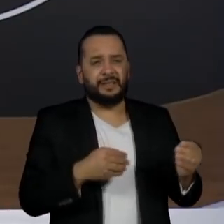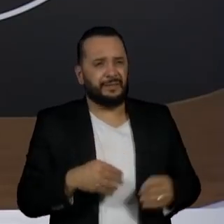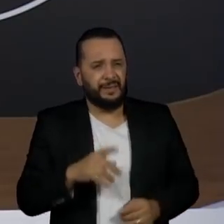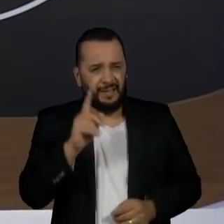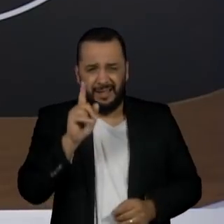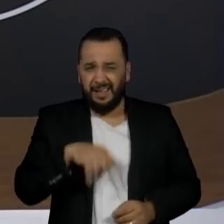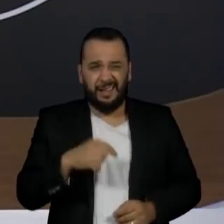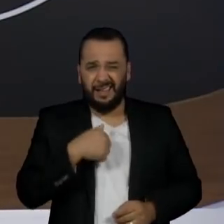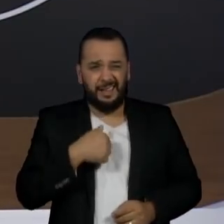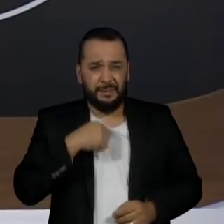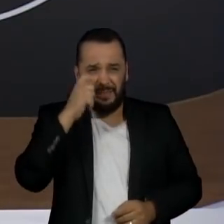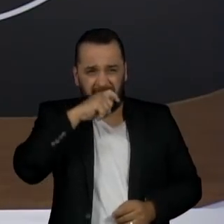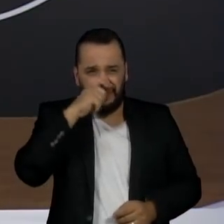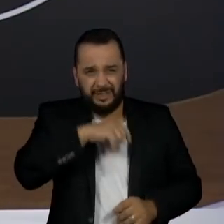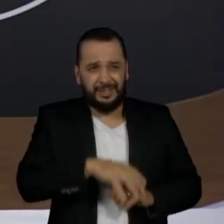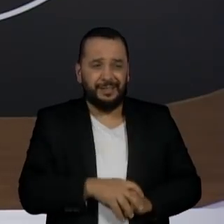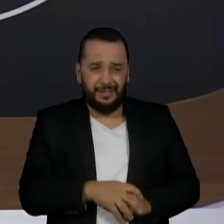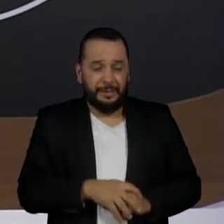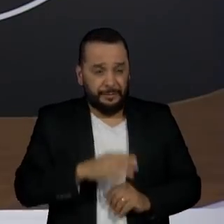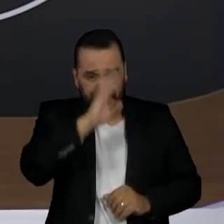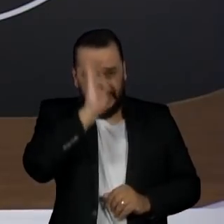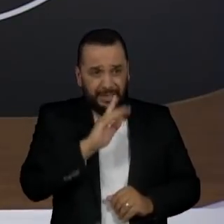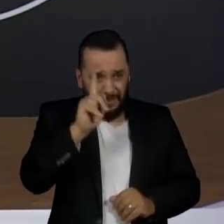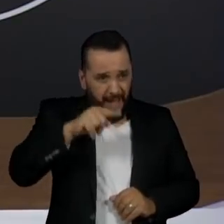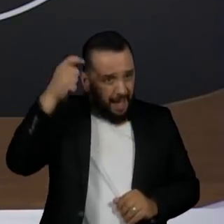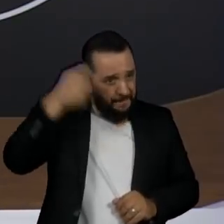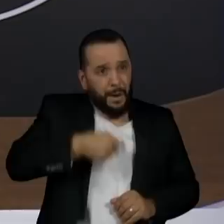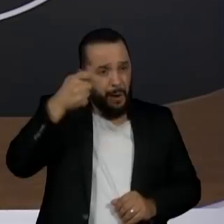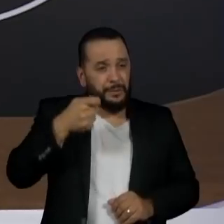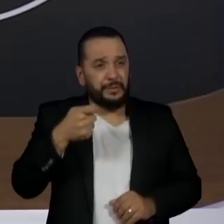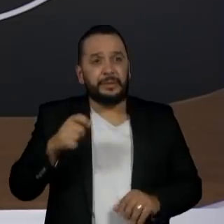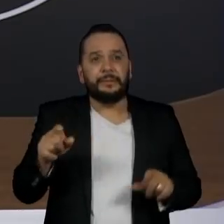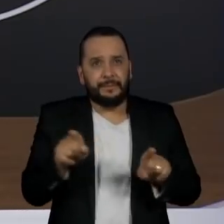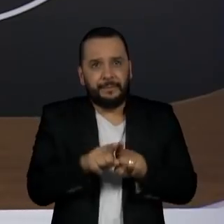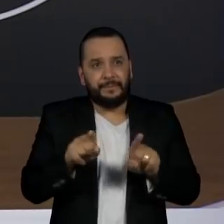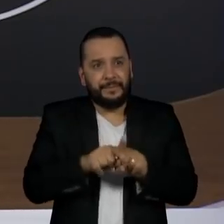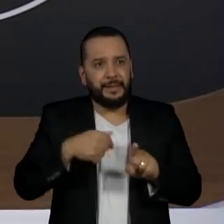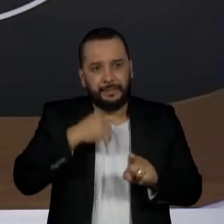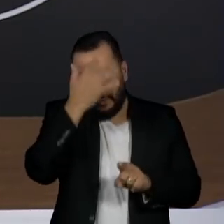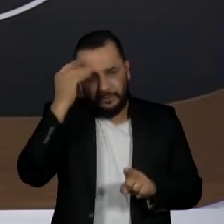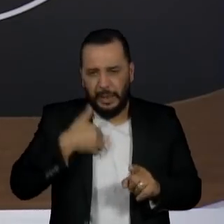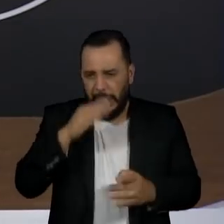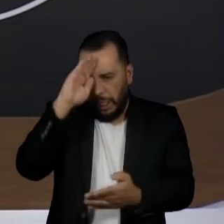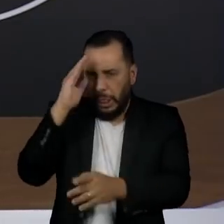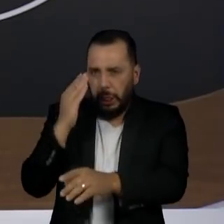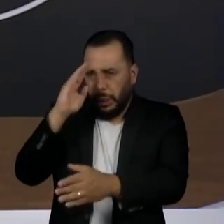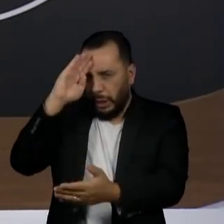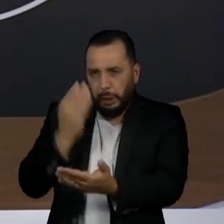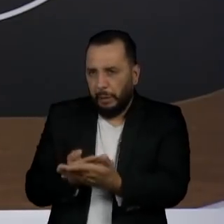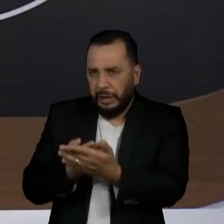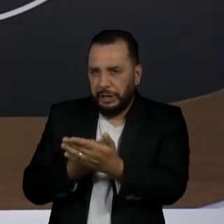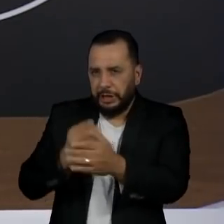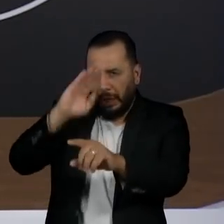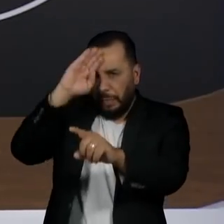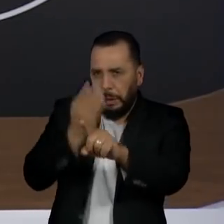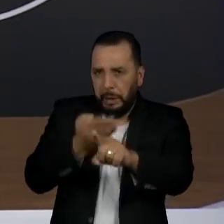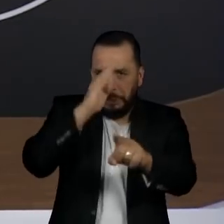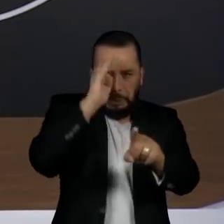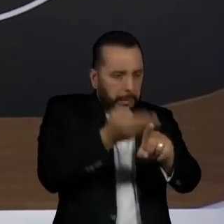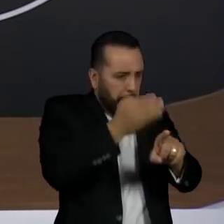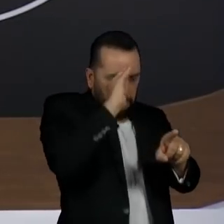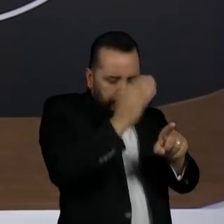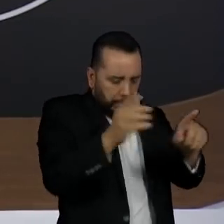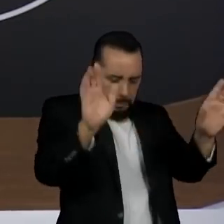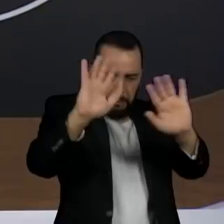uma construção. E assim como o negacionismo, ele também aparece no seu livro como um elemento fundador aí